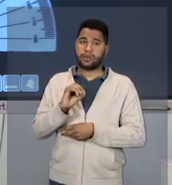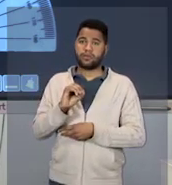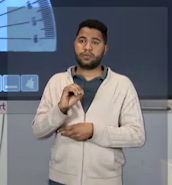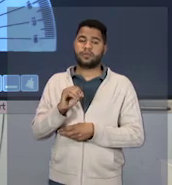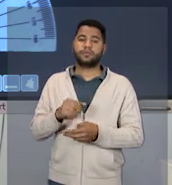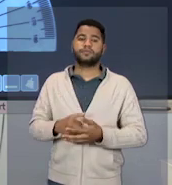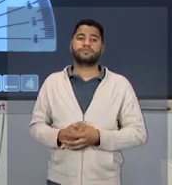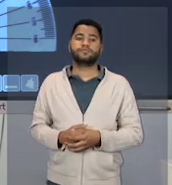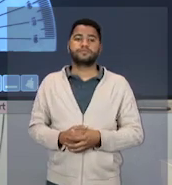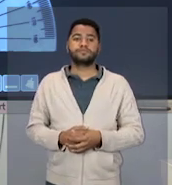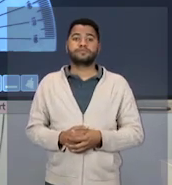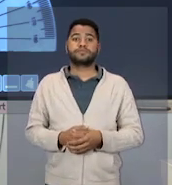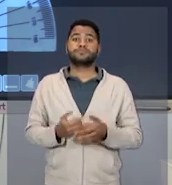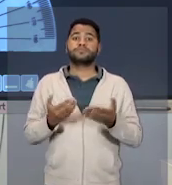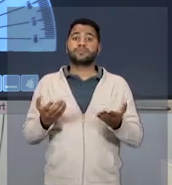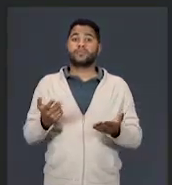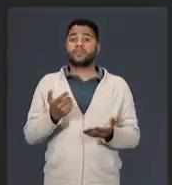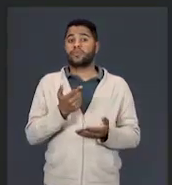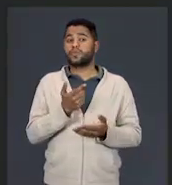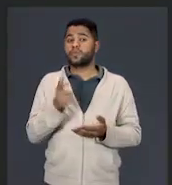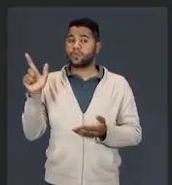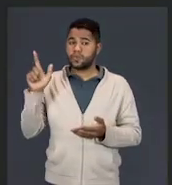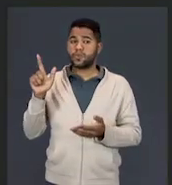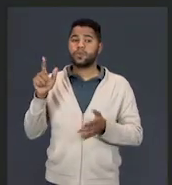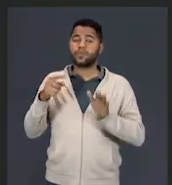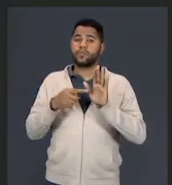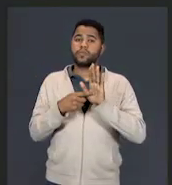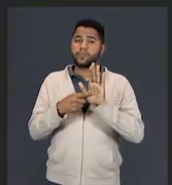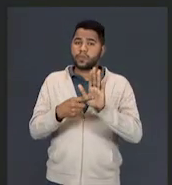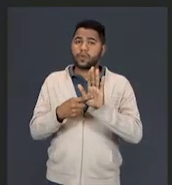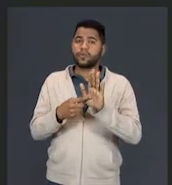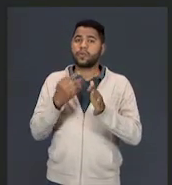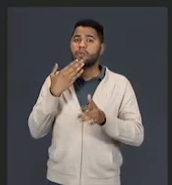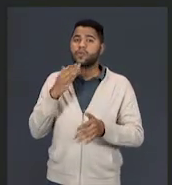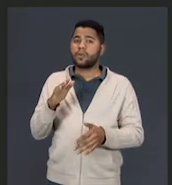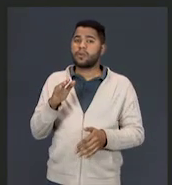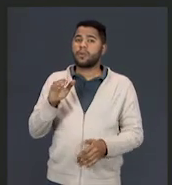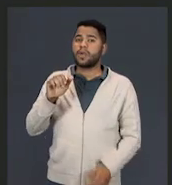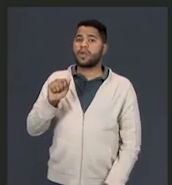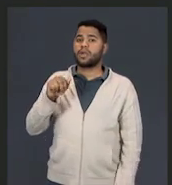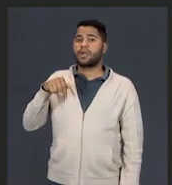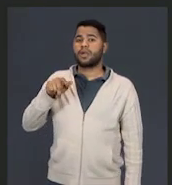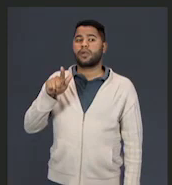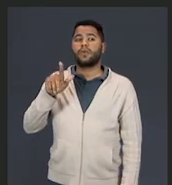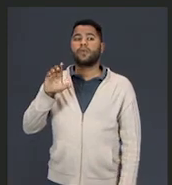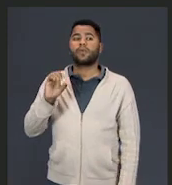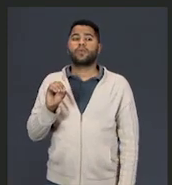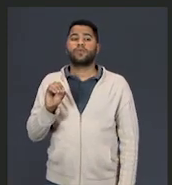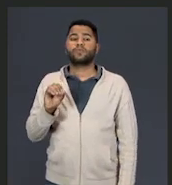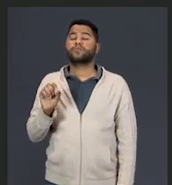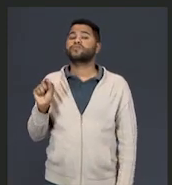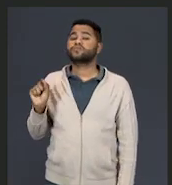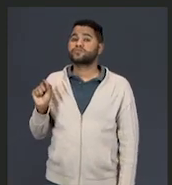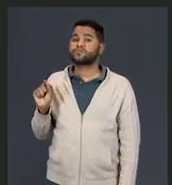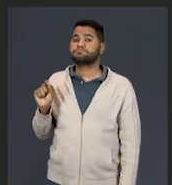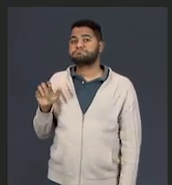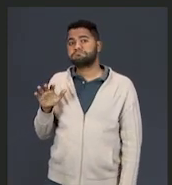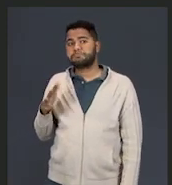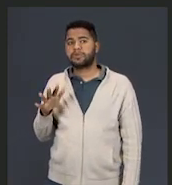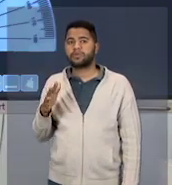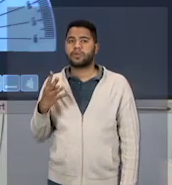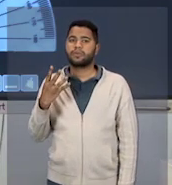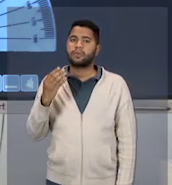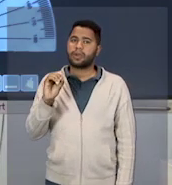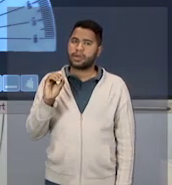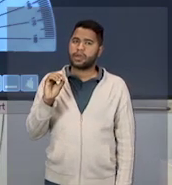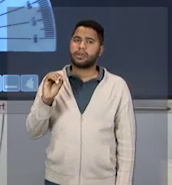bom? E aí o outro lado vai me mostrar o ângulo. No caso aqui, ângulo de, eu estou medindo aqui mais ou menos 40